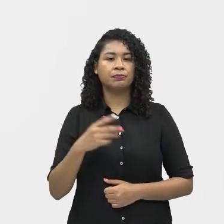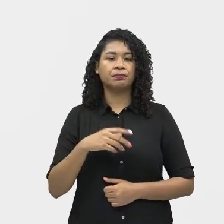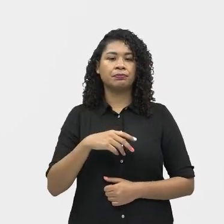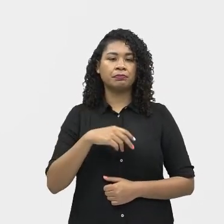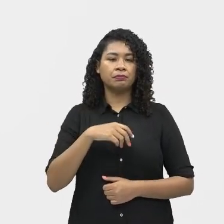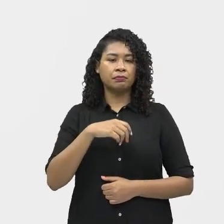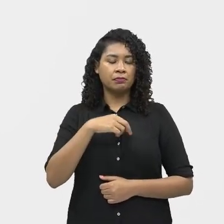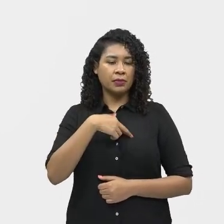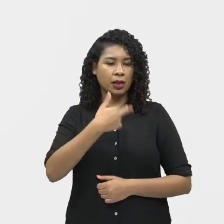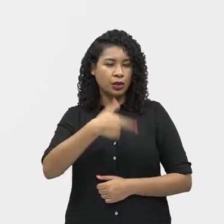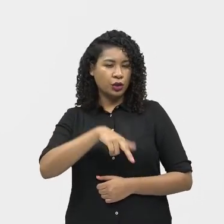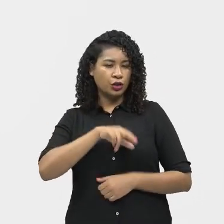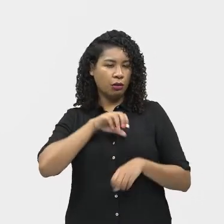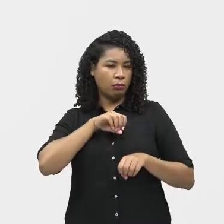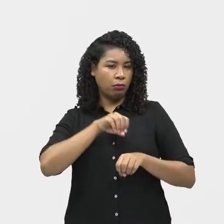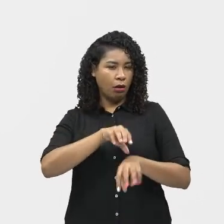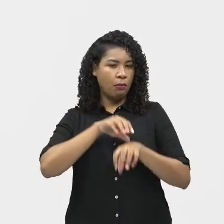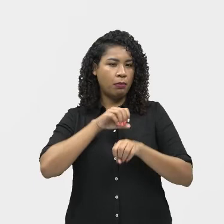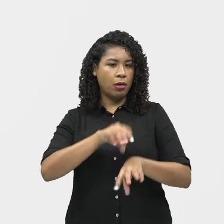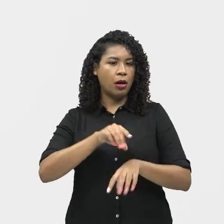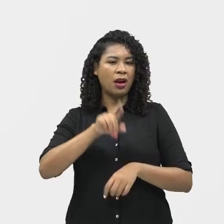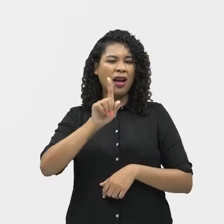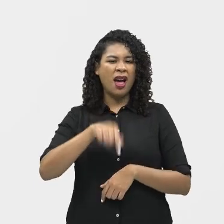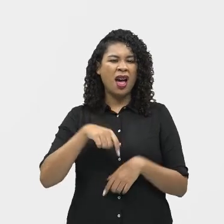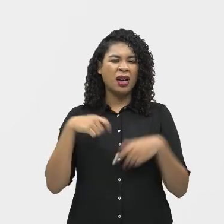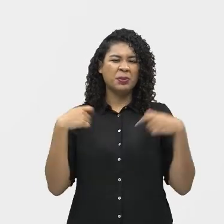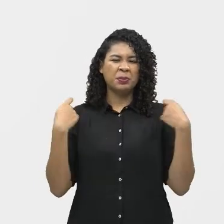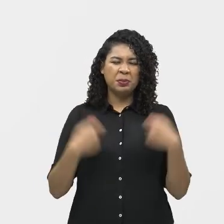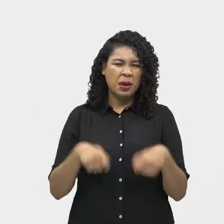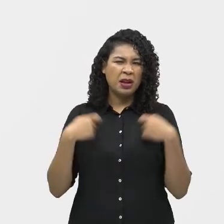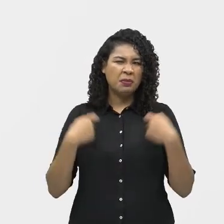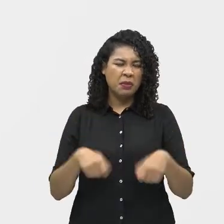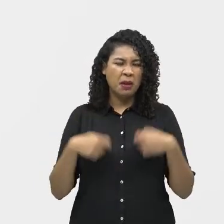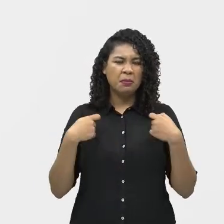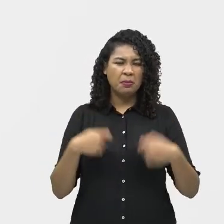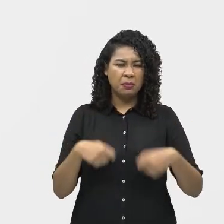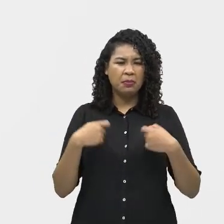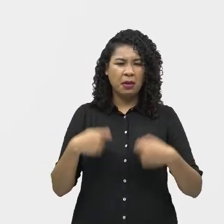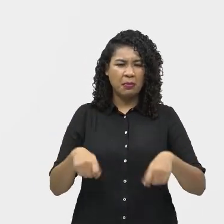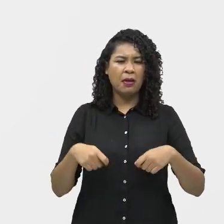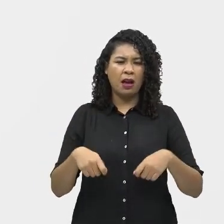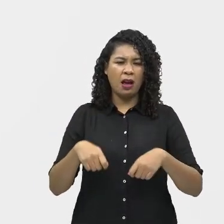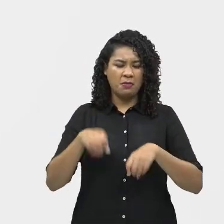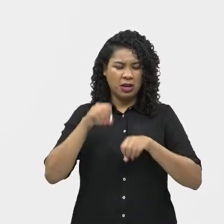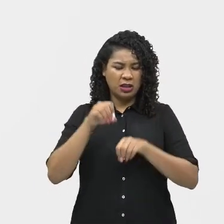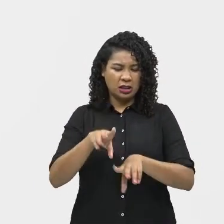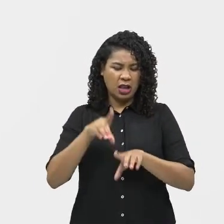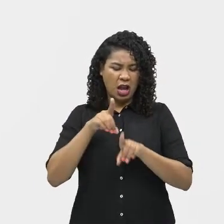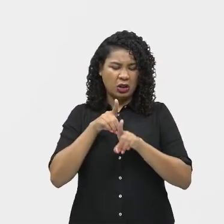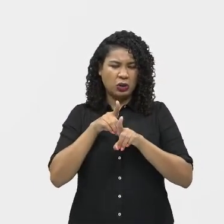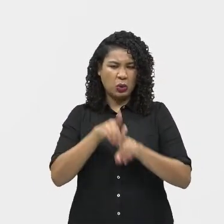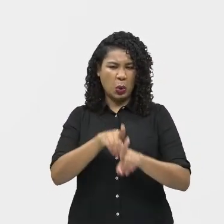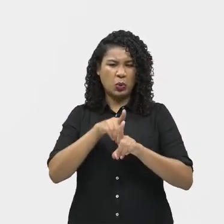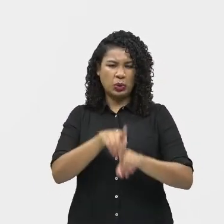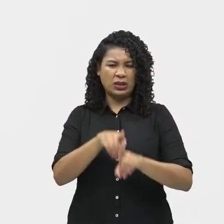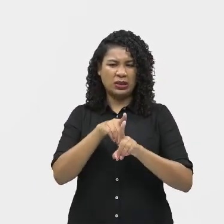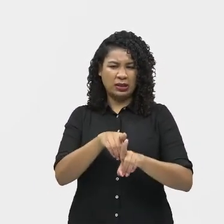religioso, ele não se coloca como uma necessidade para repassar